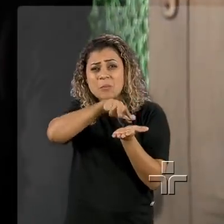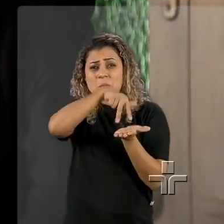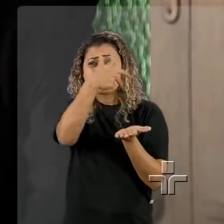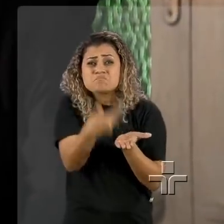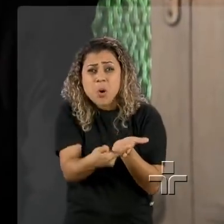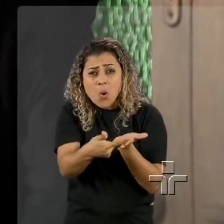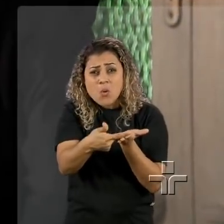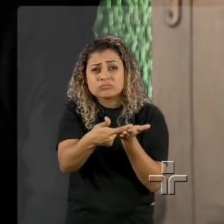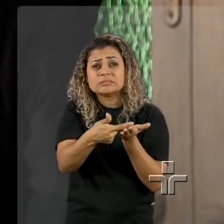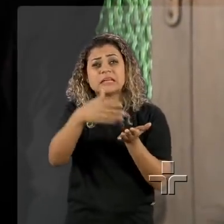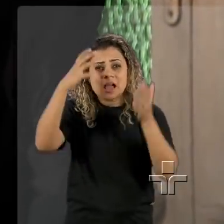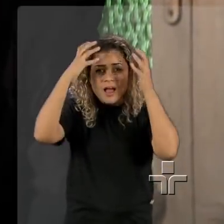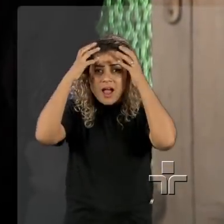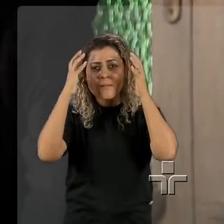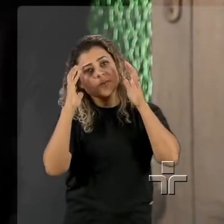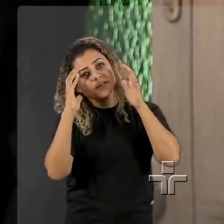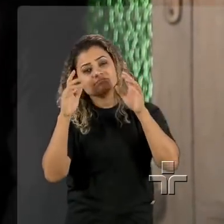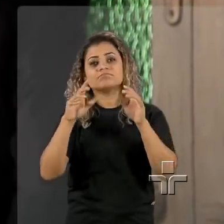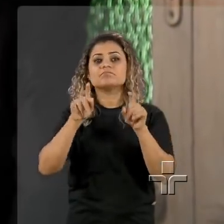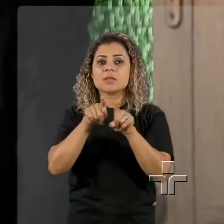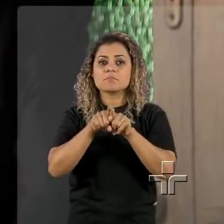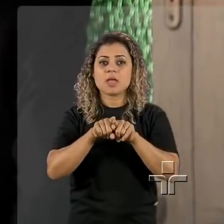da comunidade LGBT.